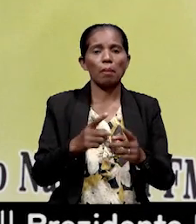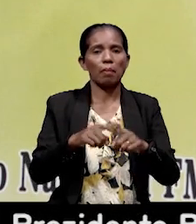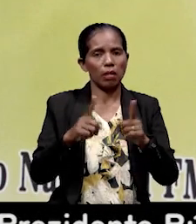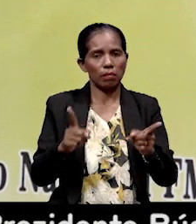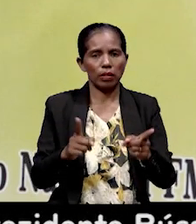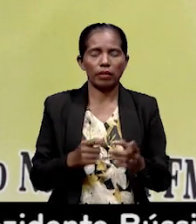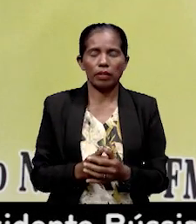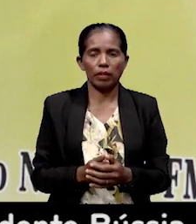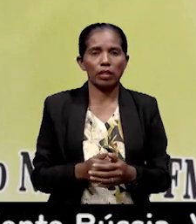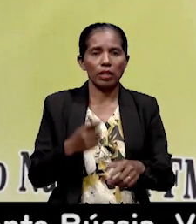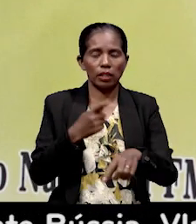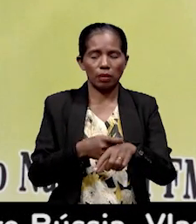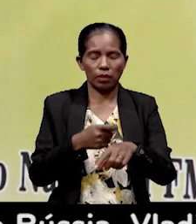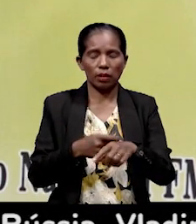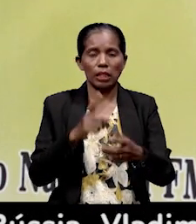momento, neve